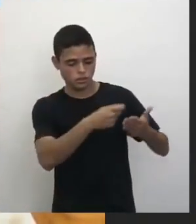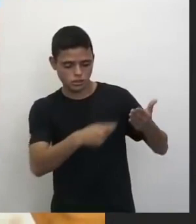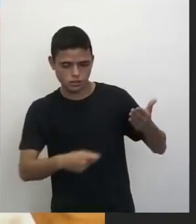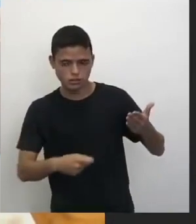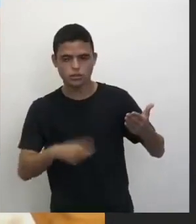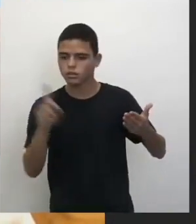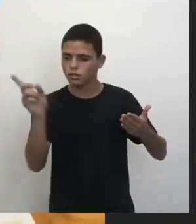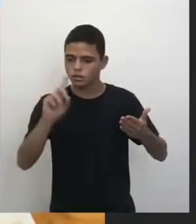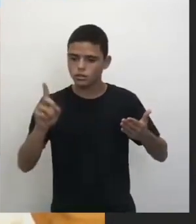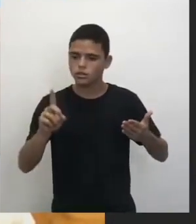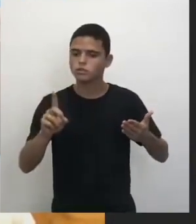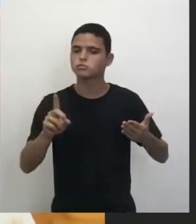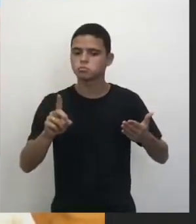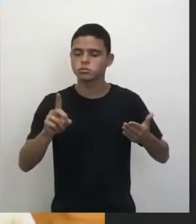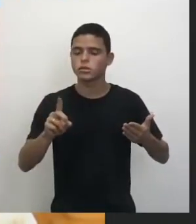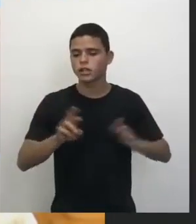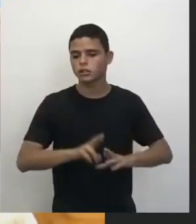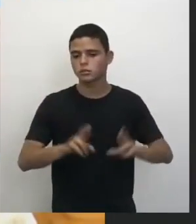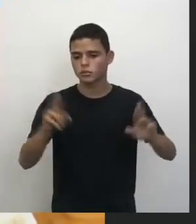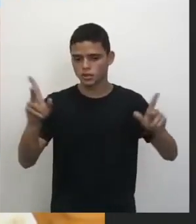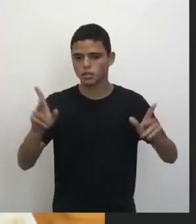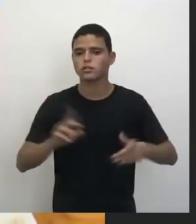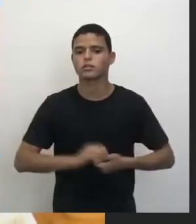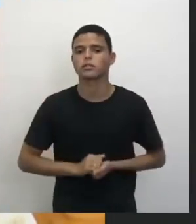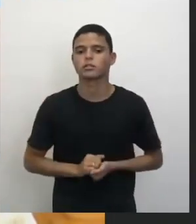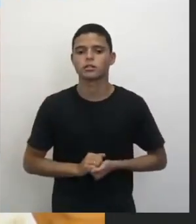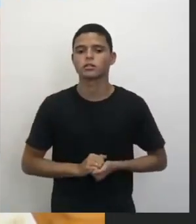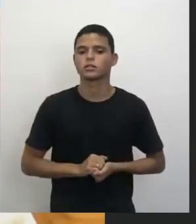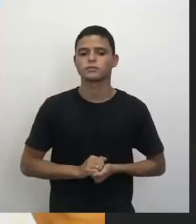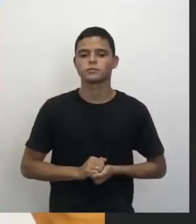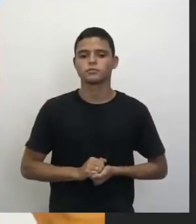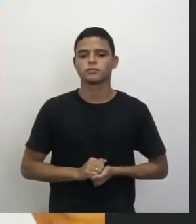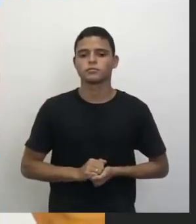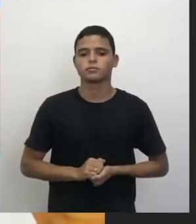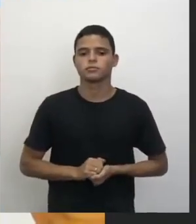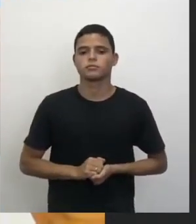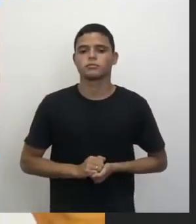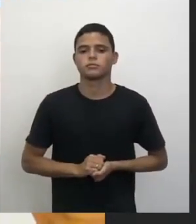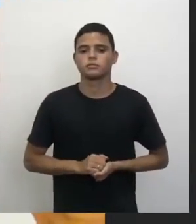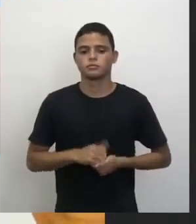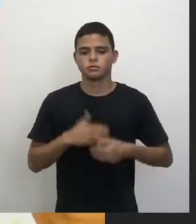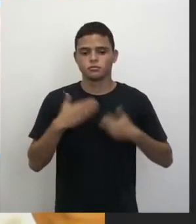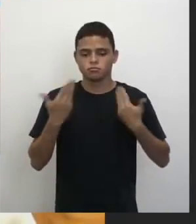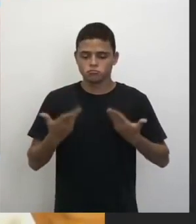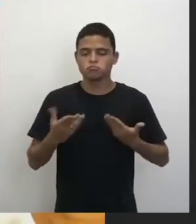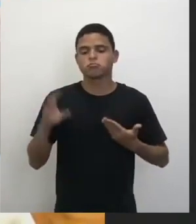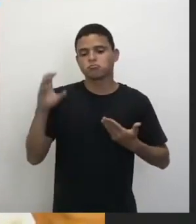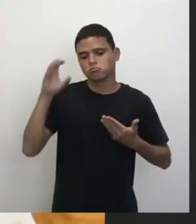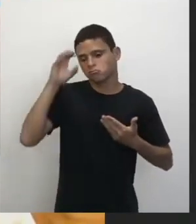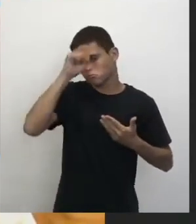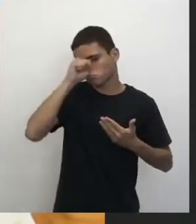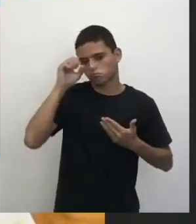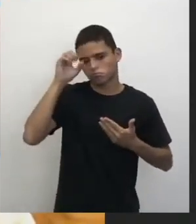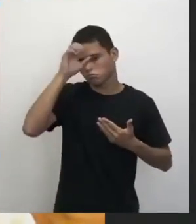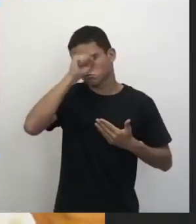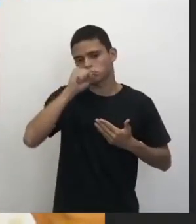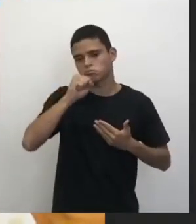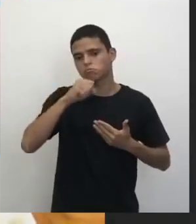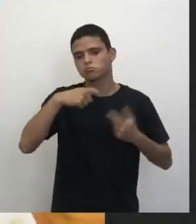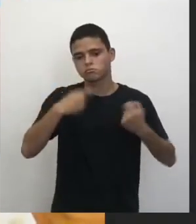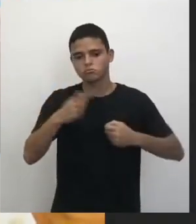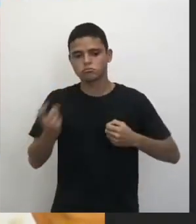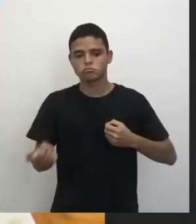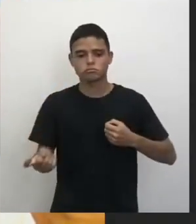meio fora da curva, né? Então, foi muito um autoaprendizado, né? Eu tive que encontrar meus